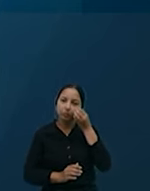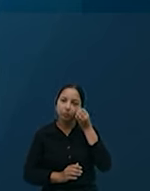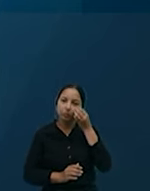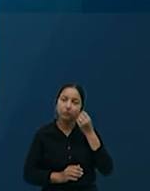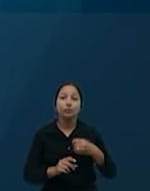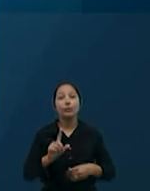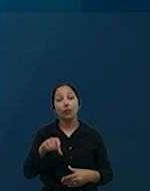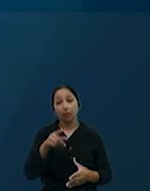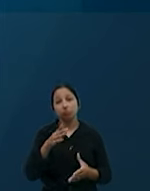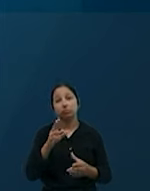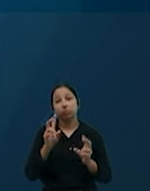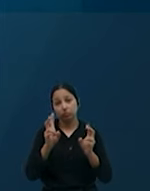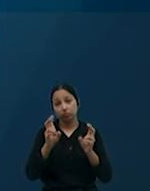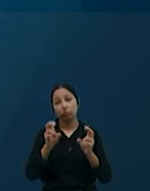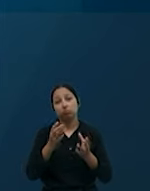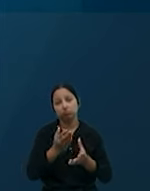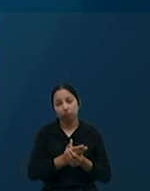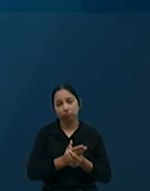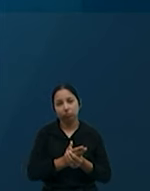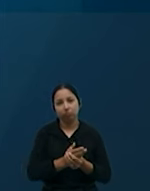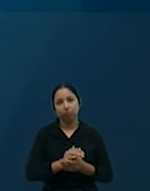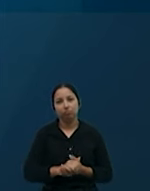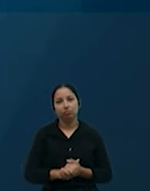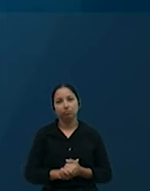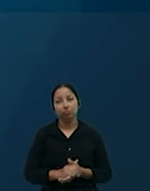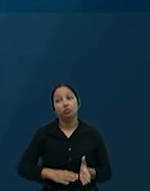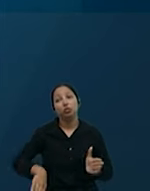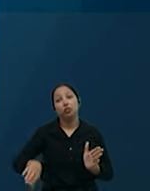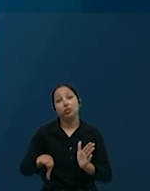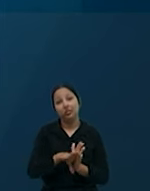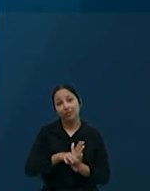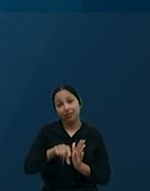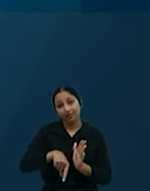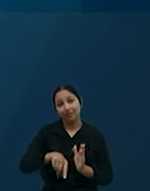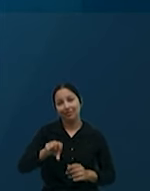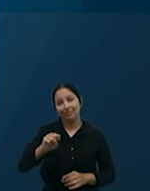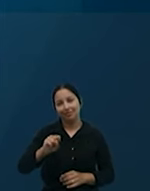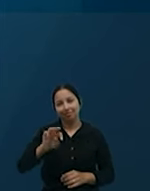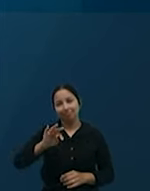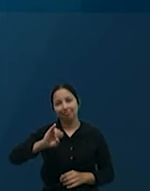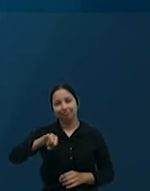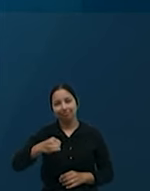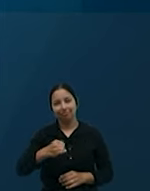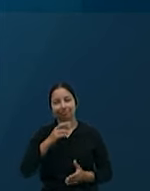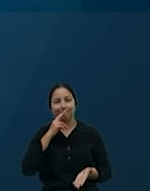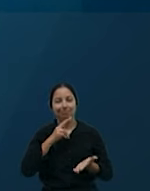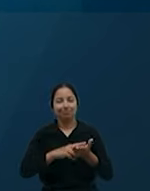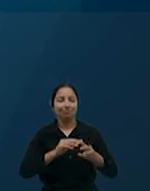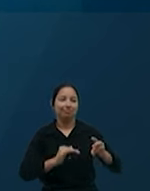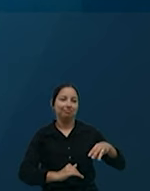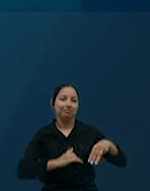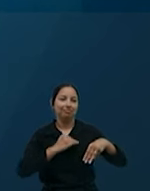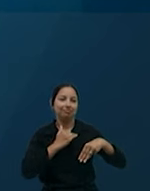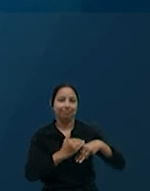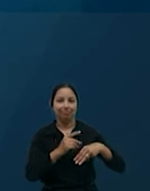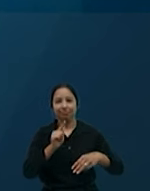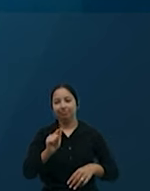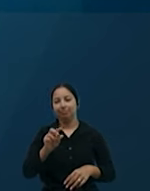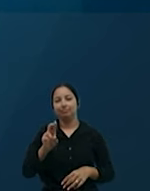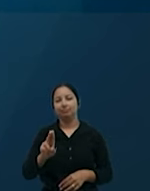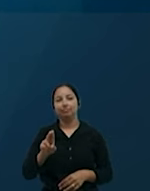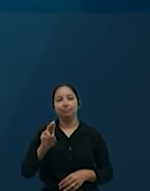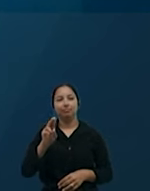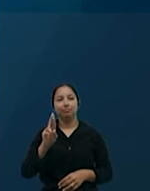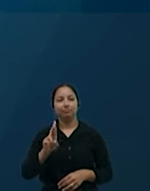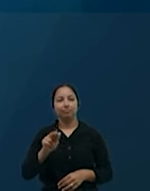caso concreto que veio desaguar aqui no STJ sob a relatoria do eminente ministro Gurgel de